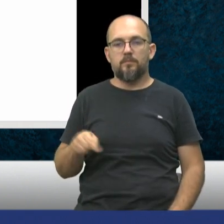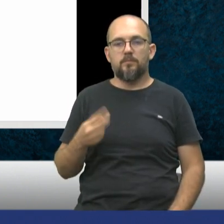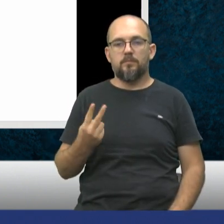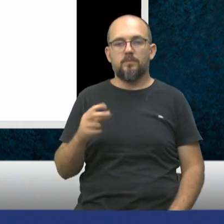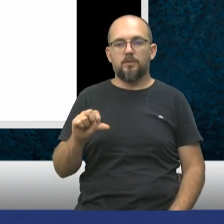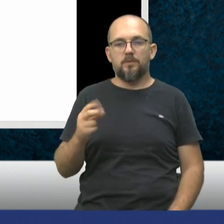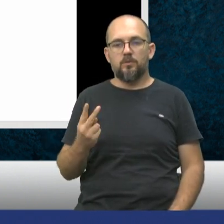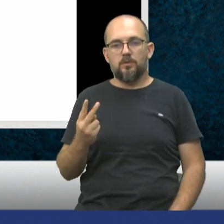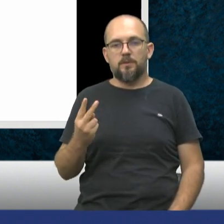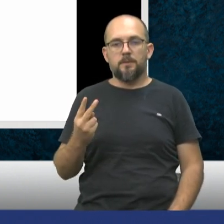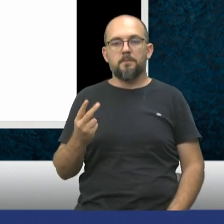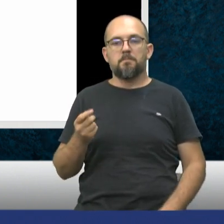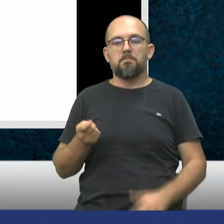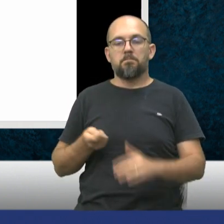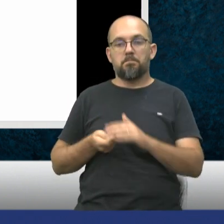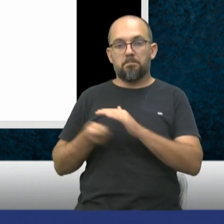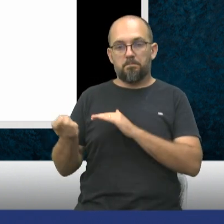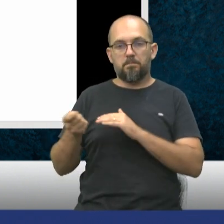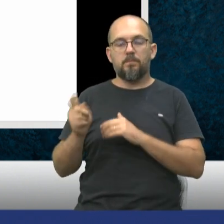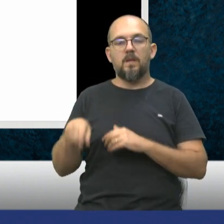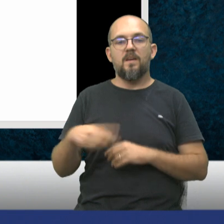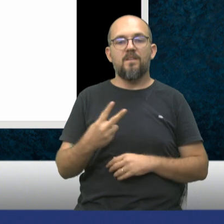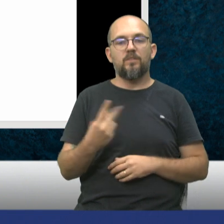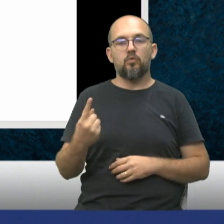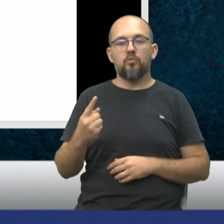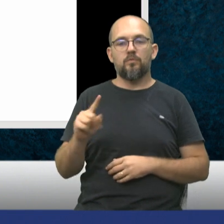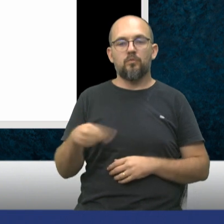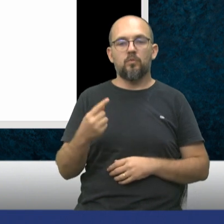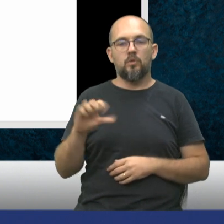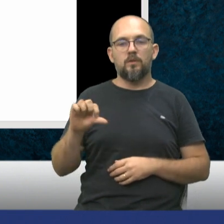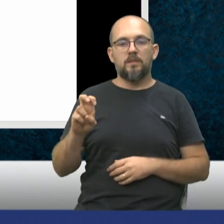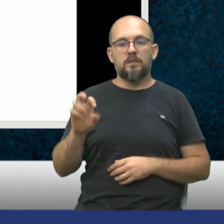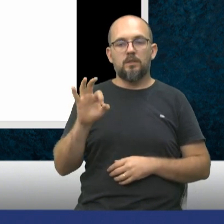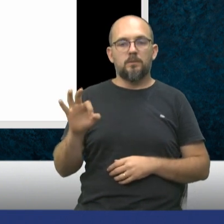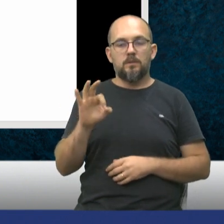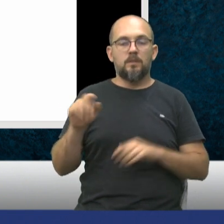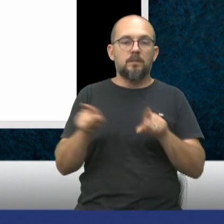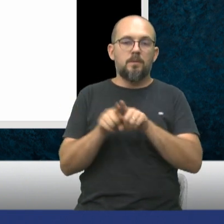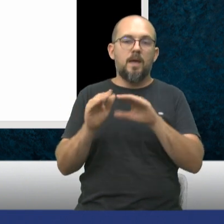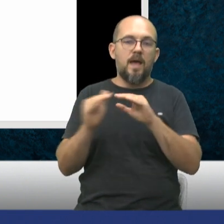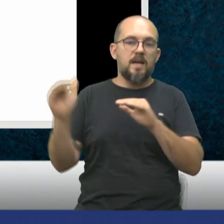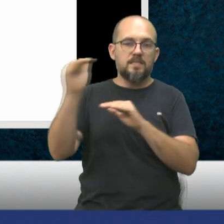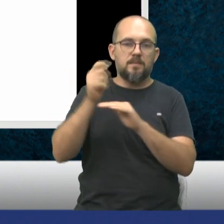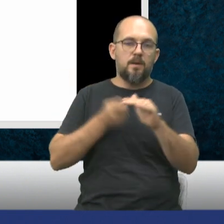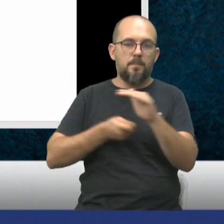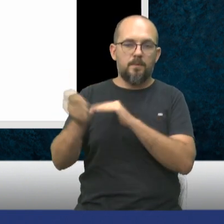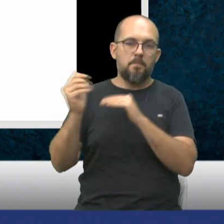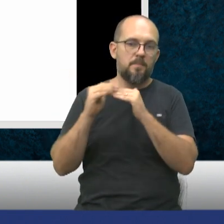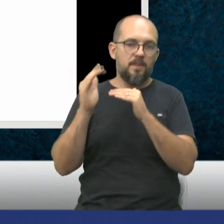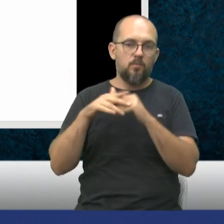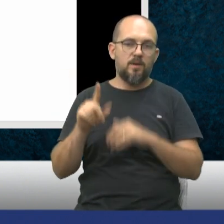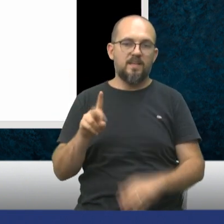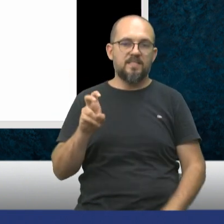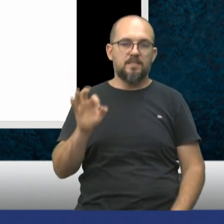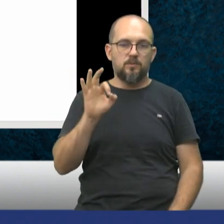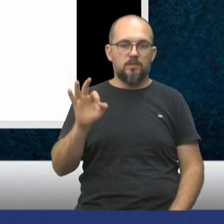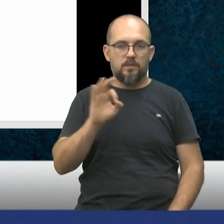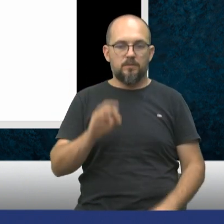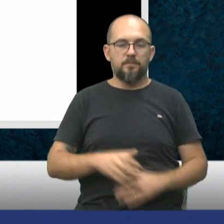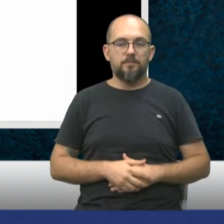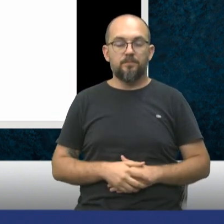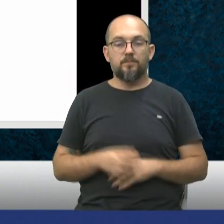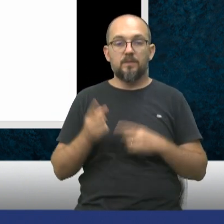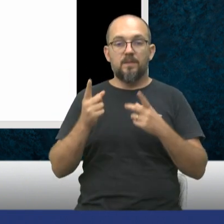35.266.292, a aplicação está em 21,95%, também acima da aplicação mínima de 15%. E o